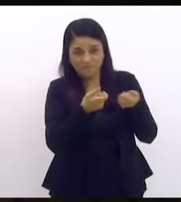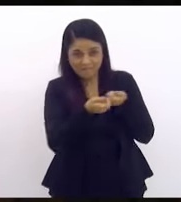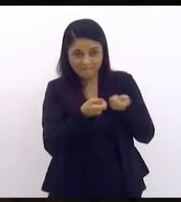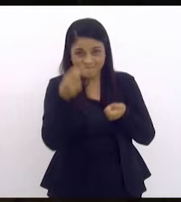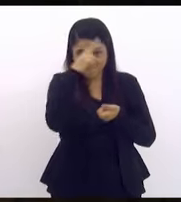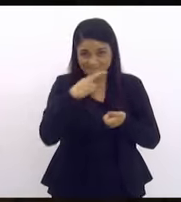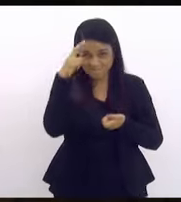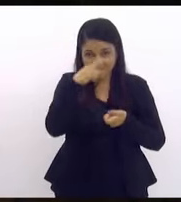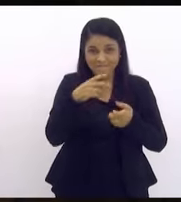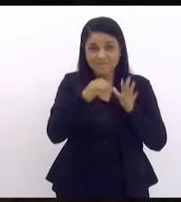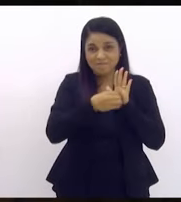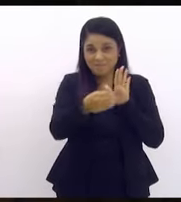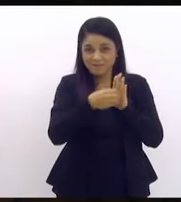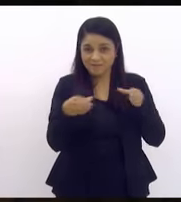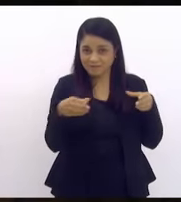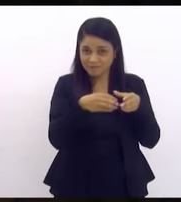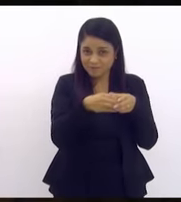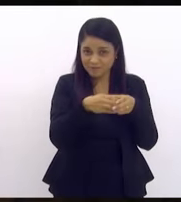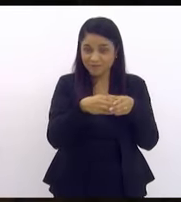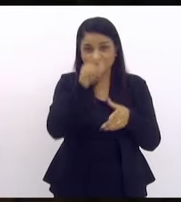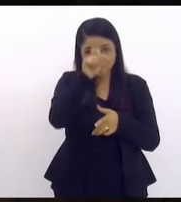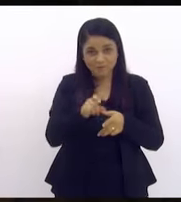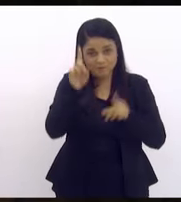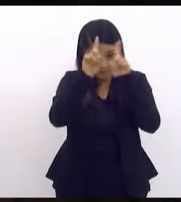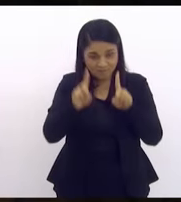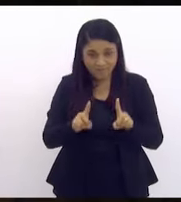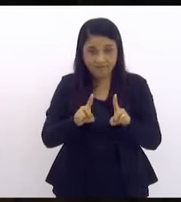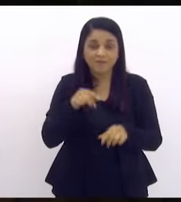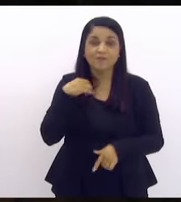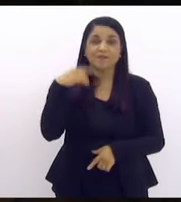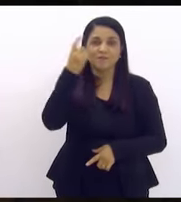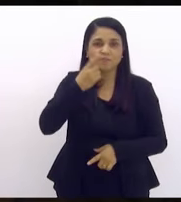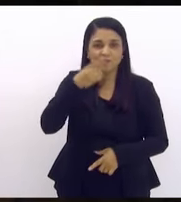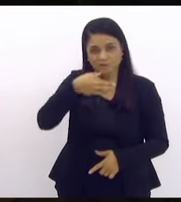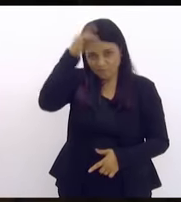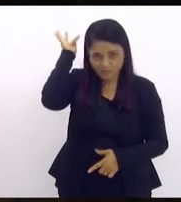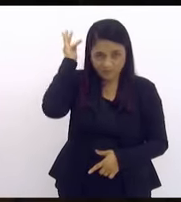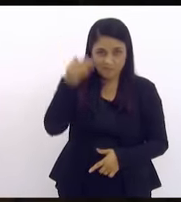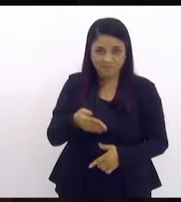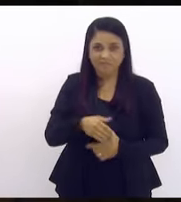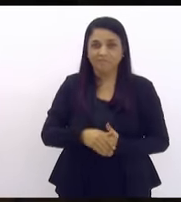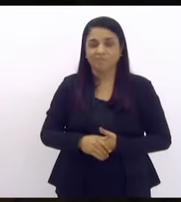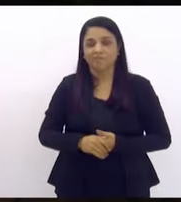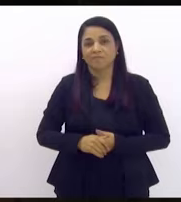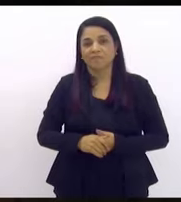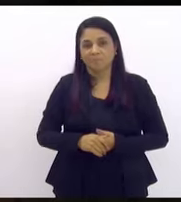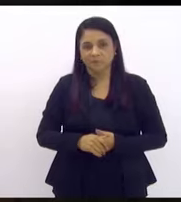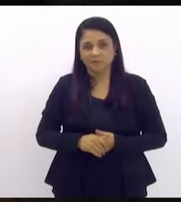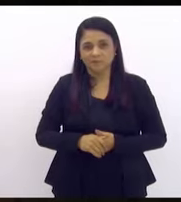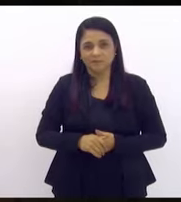Para emitir parecer pela comissão da pessoa com deficiência, deputado Fred Pacheco.